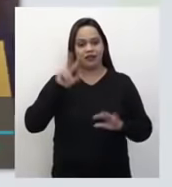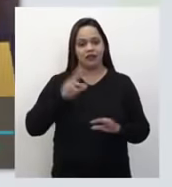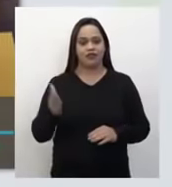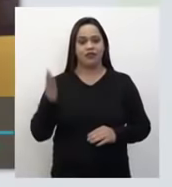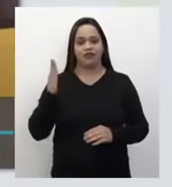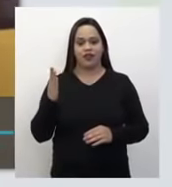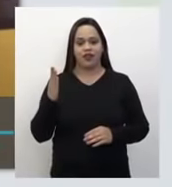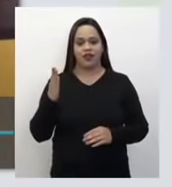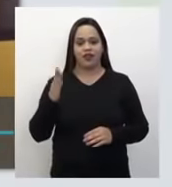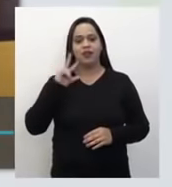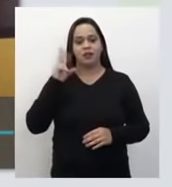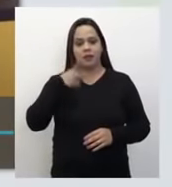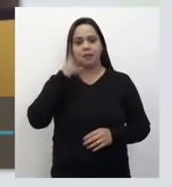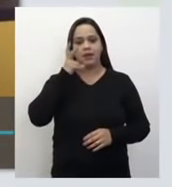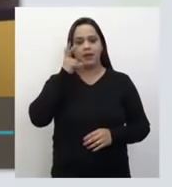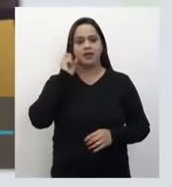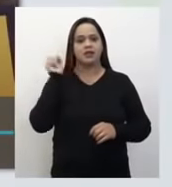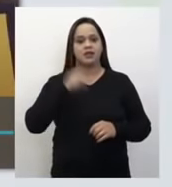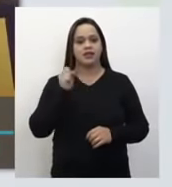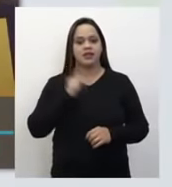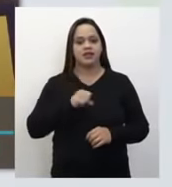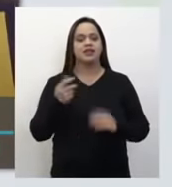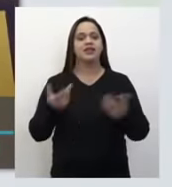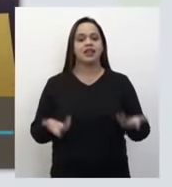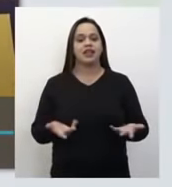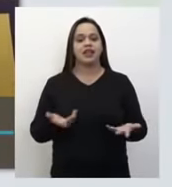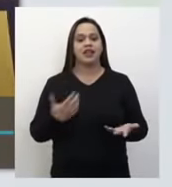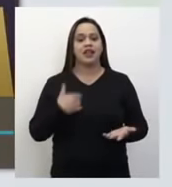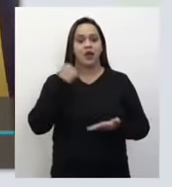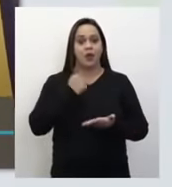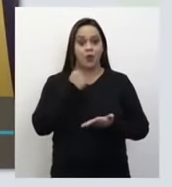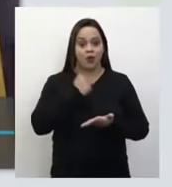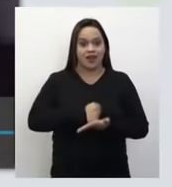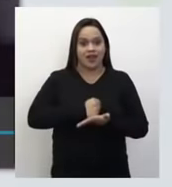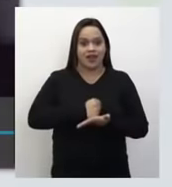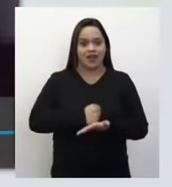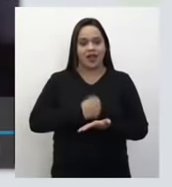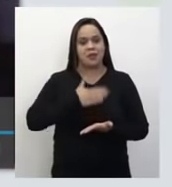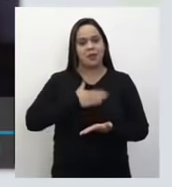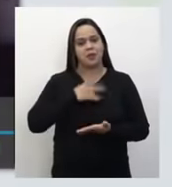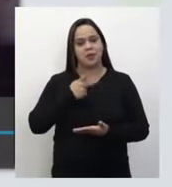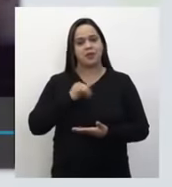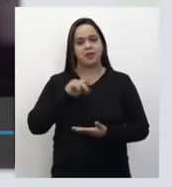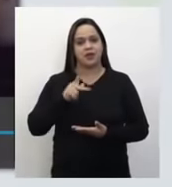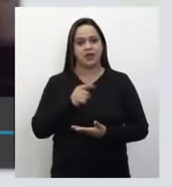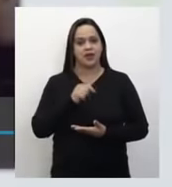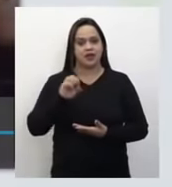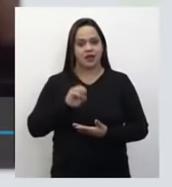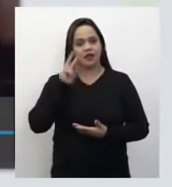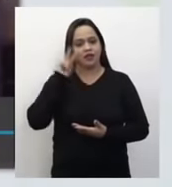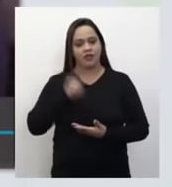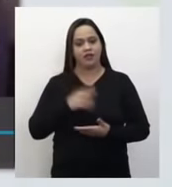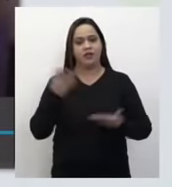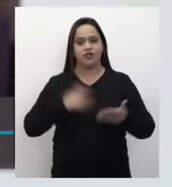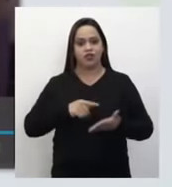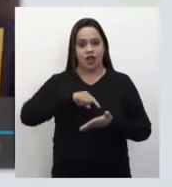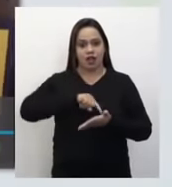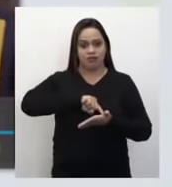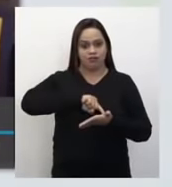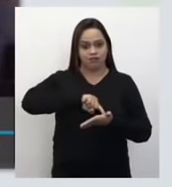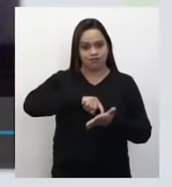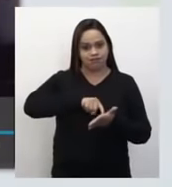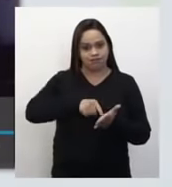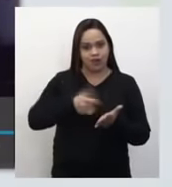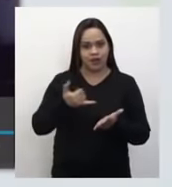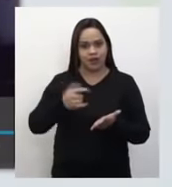mas ficou o carimbinho do meu pinhão. Estão vendo? A parte que eu afundei com a caneta, ela fica em branco.